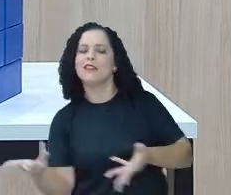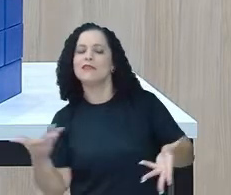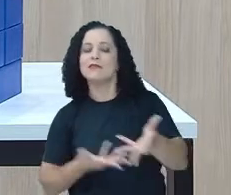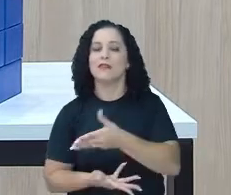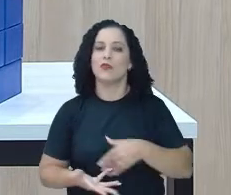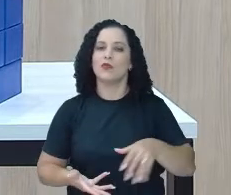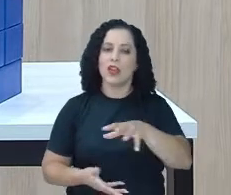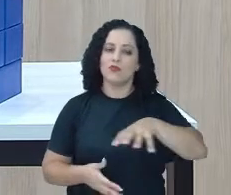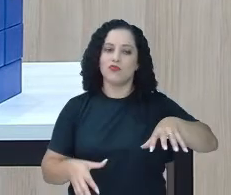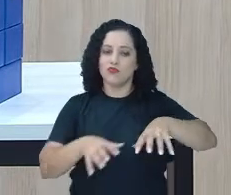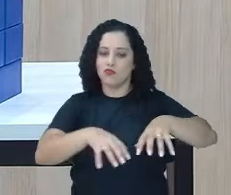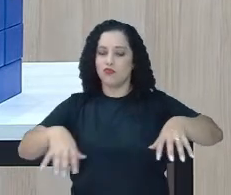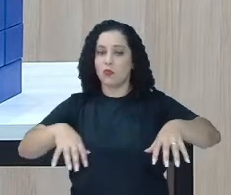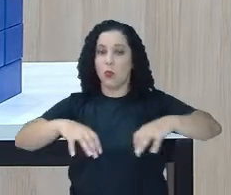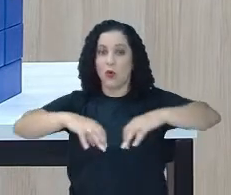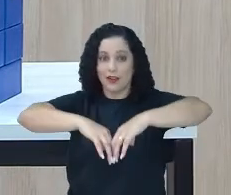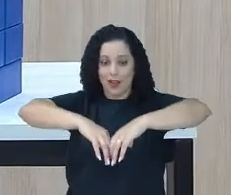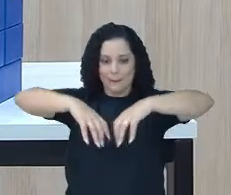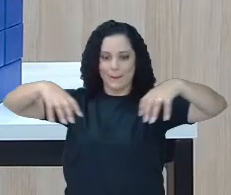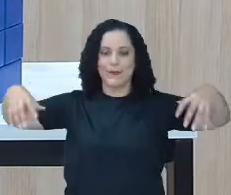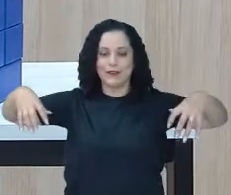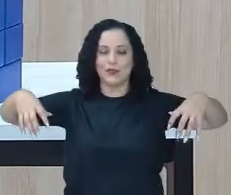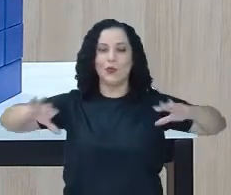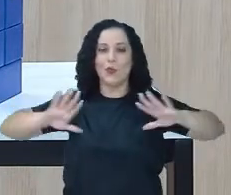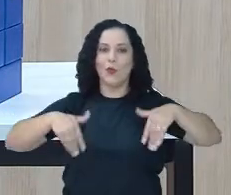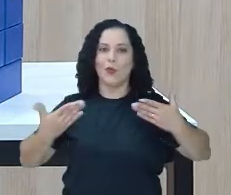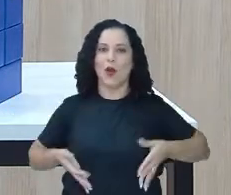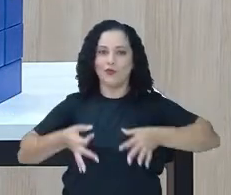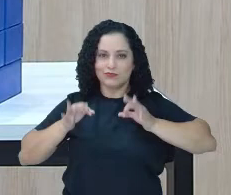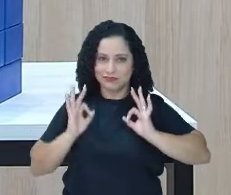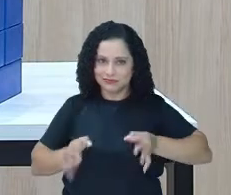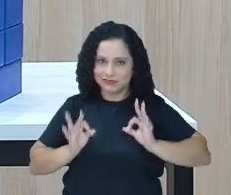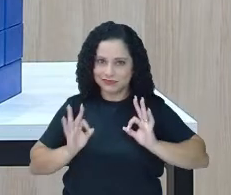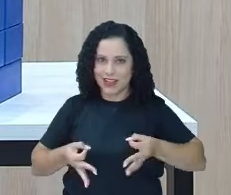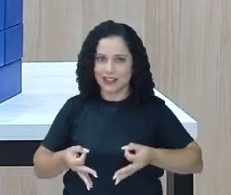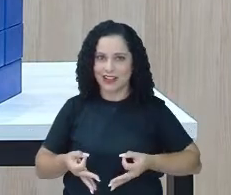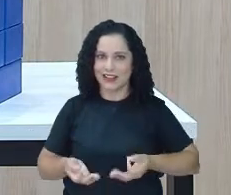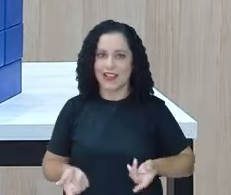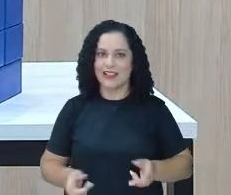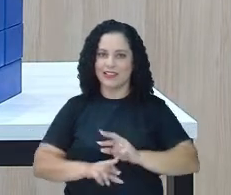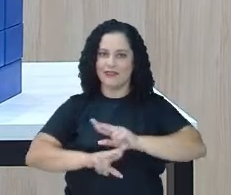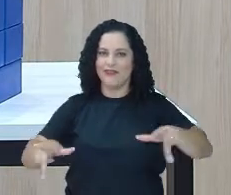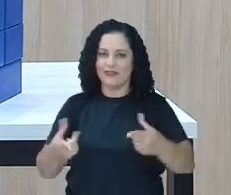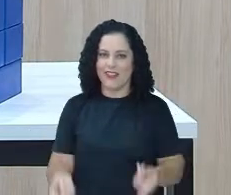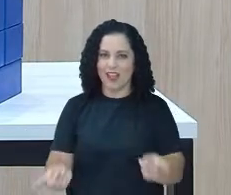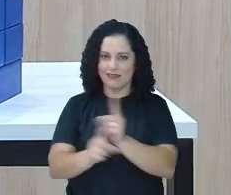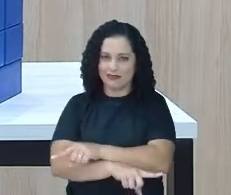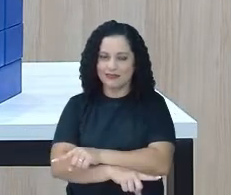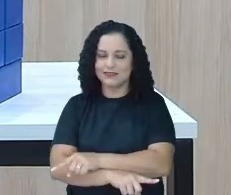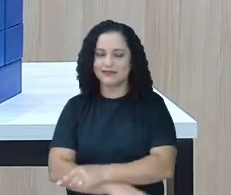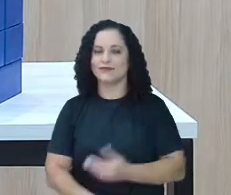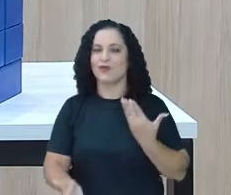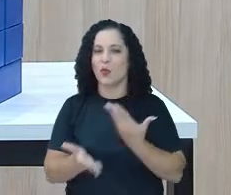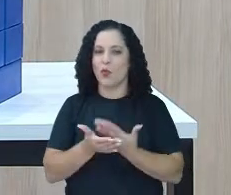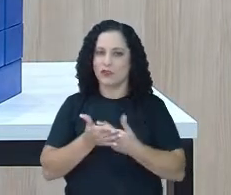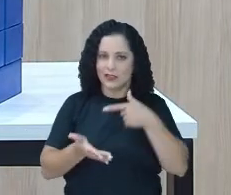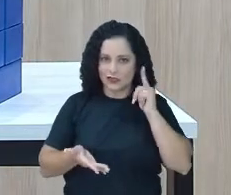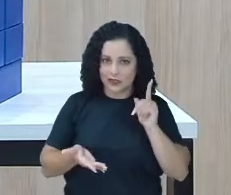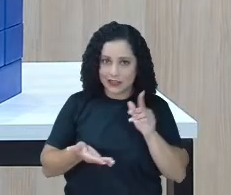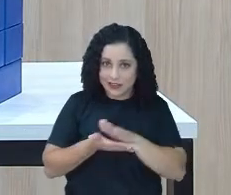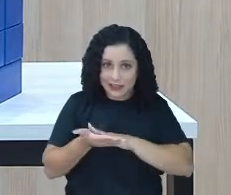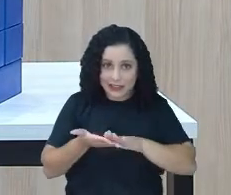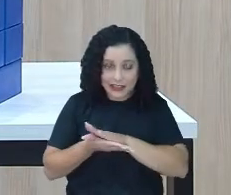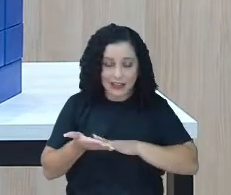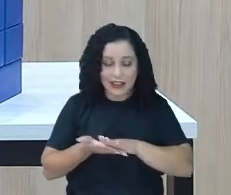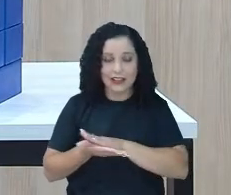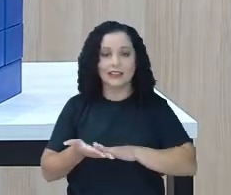posição, depois que a gente abriu a caixinha, qual que era a face que estava oposta uma da outra, né? Então, se você não assistiu a aula de ontem, dá uma olhadinha que estava